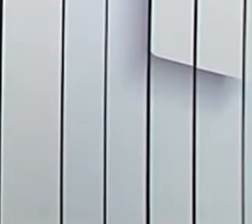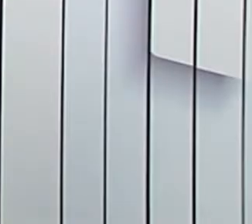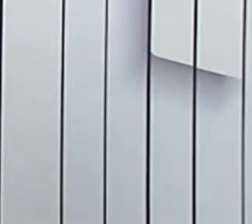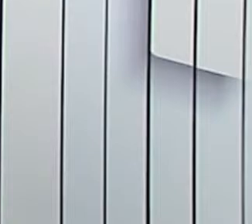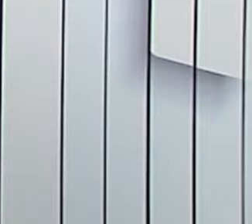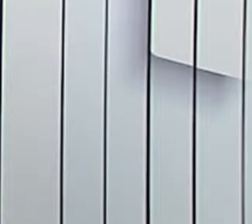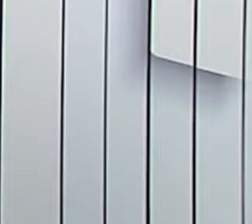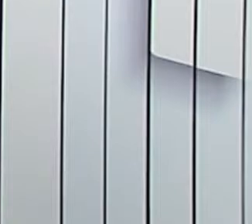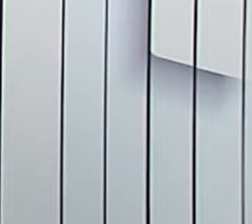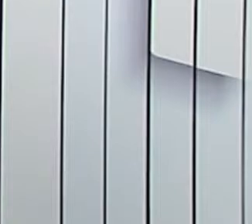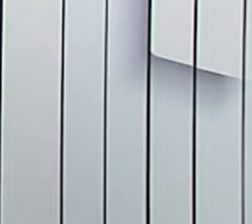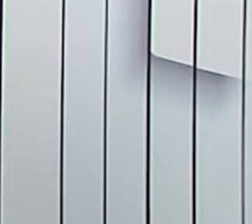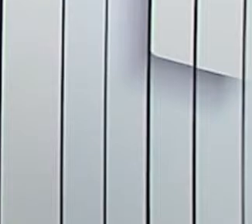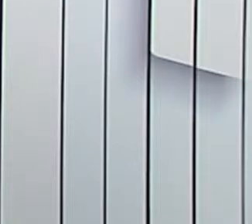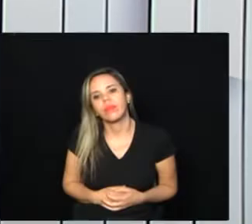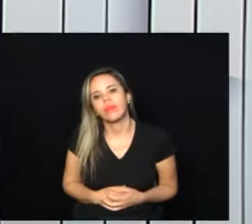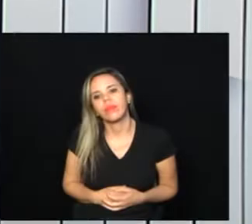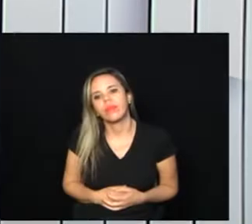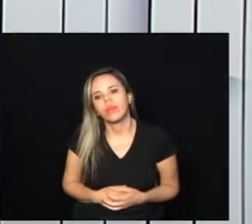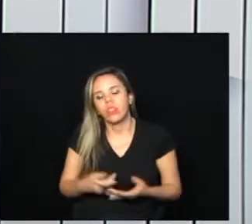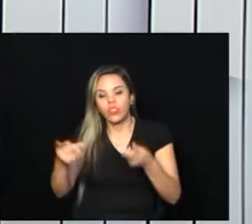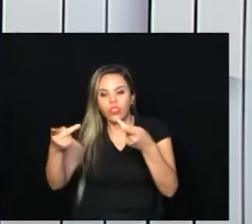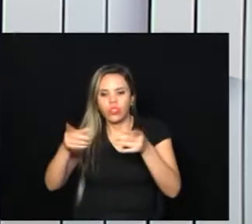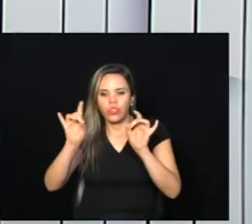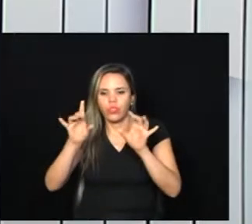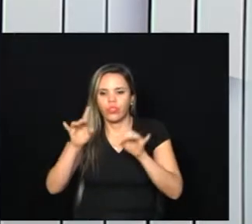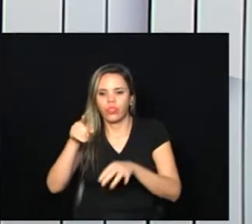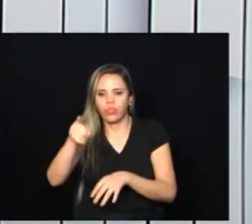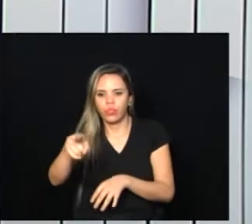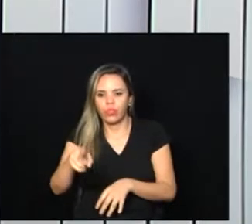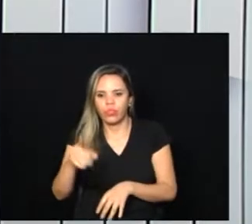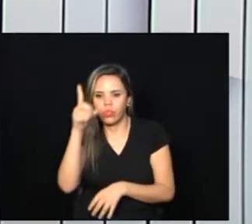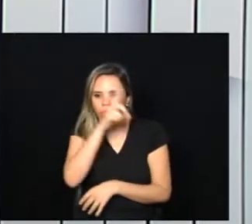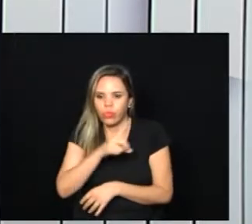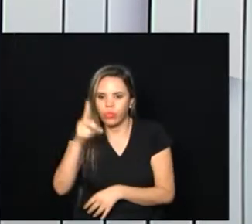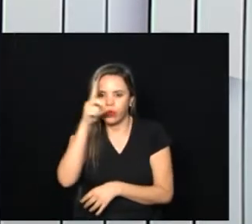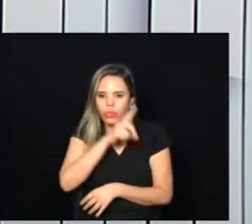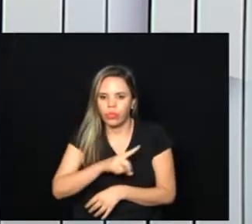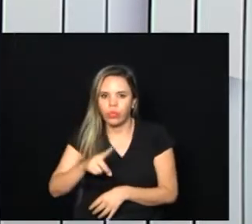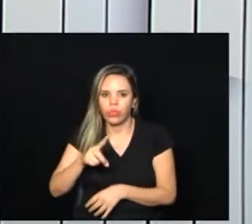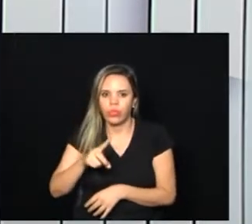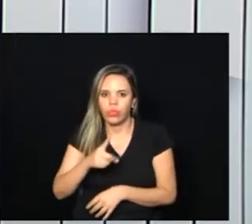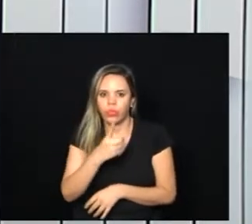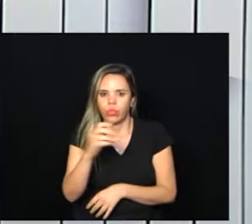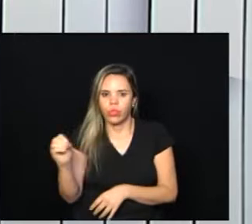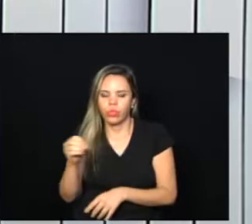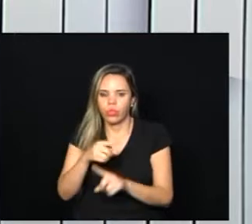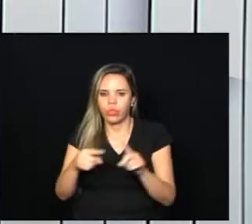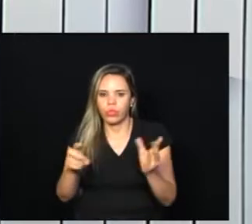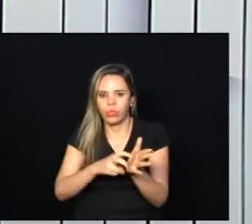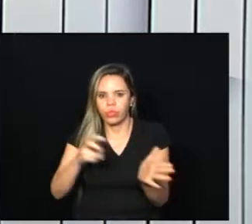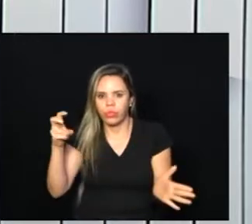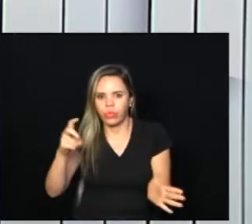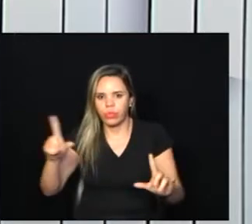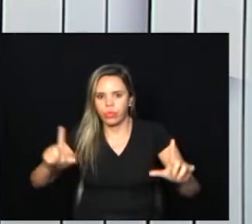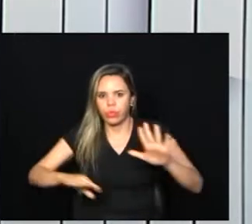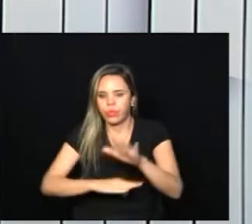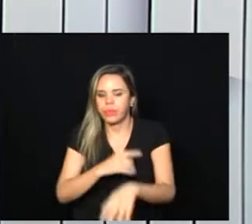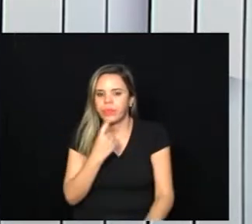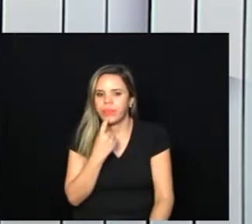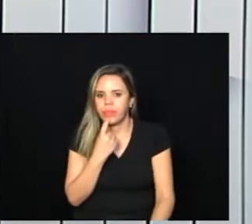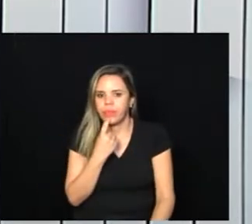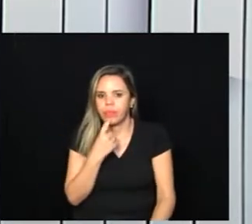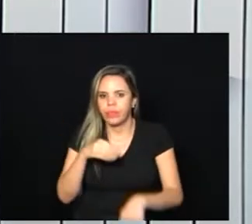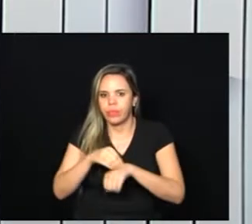Olha só que bacana, hein? Convite especial para você, porque neste domingo, a partir das 10h30 da manhã, a TV Câmara